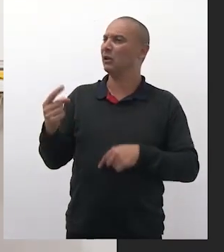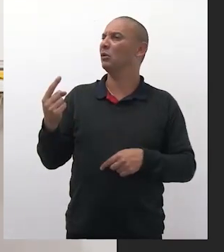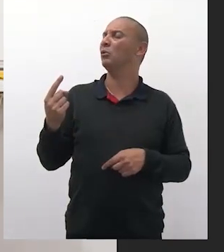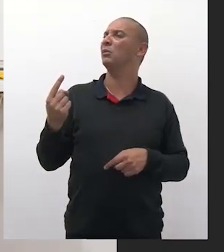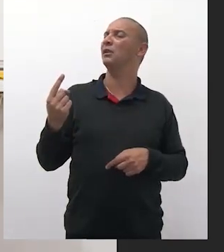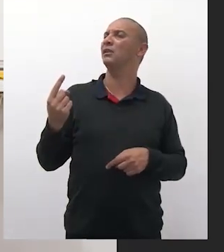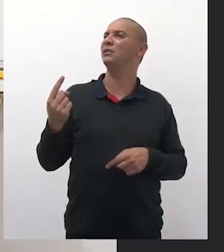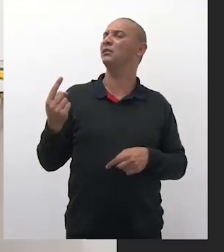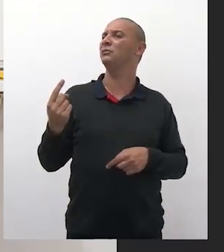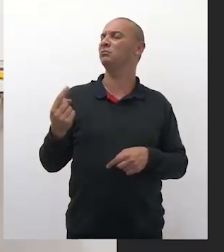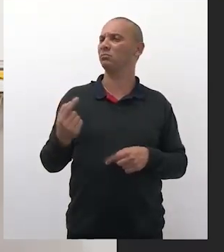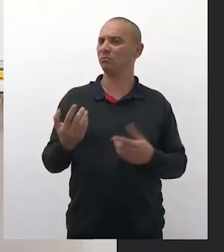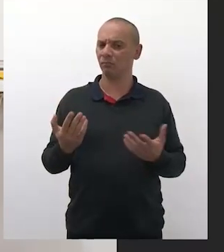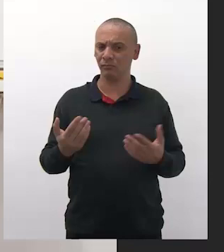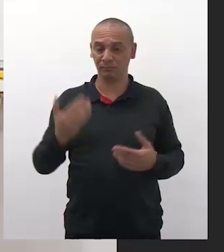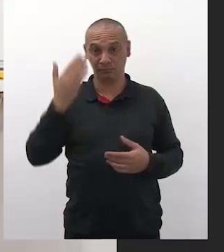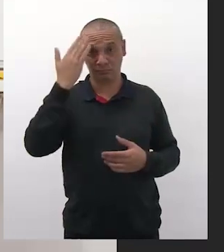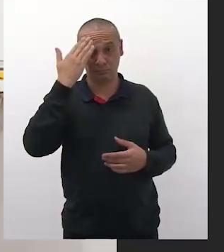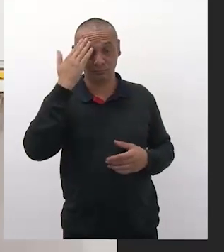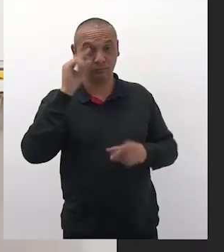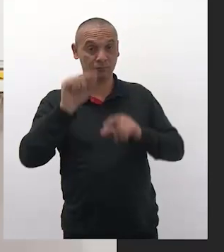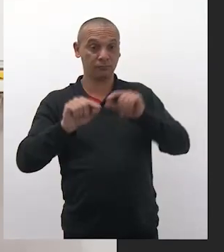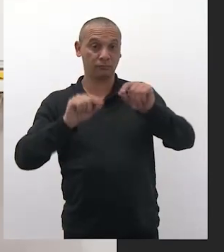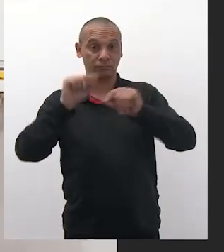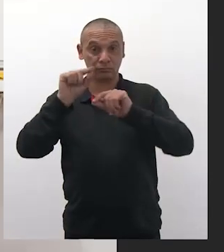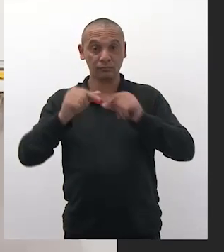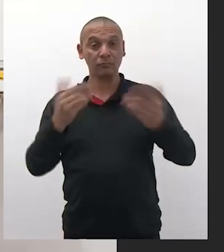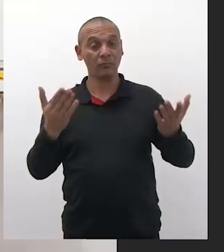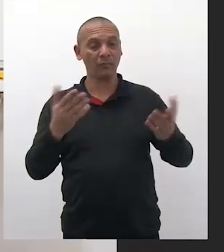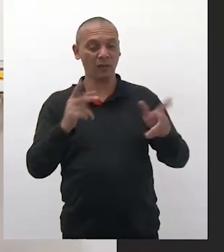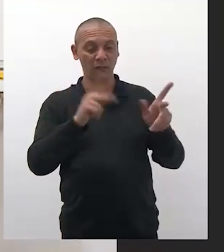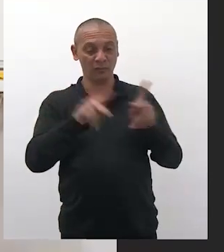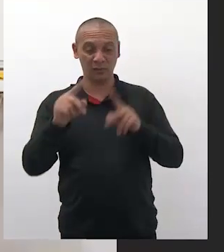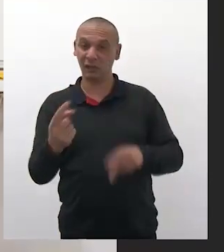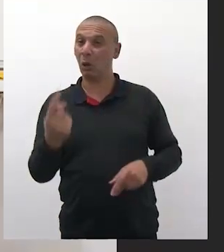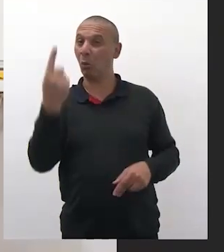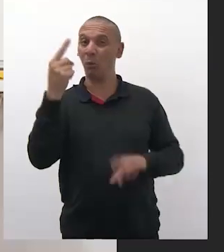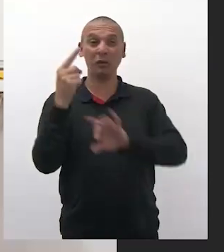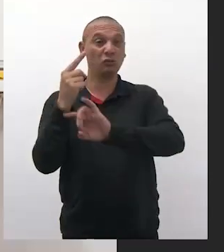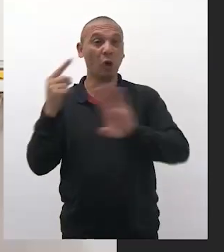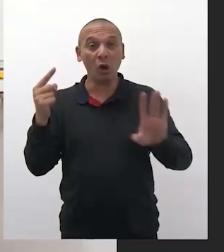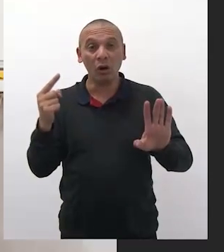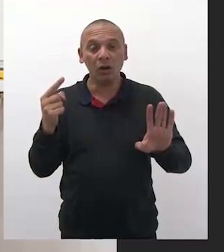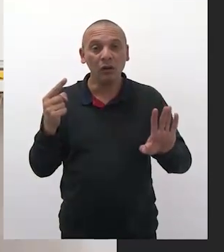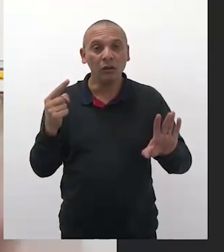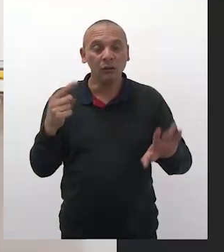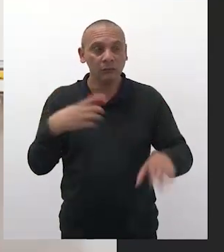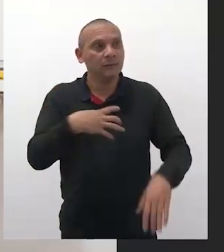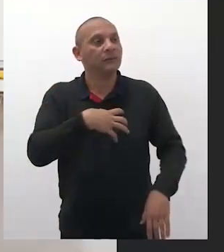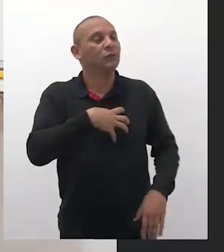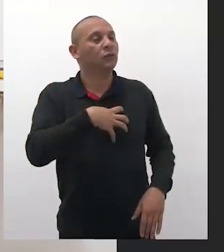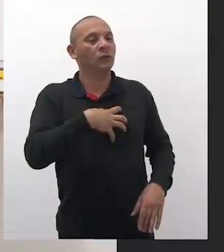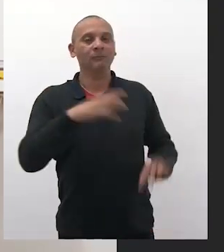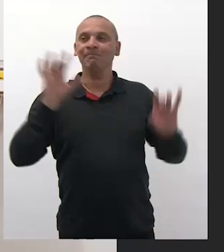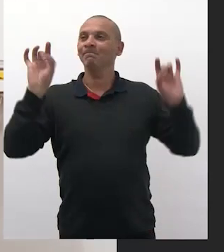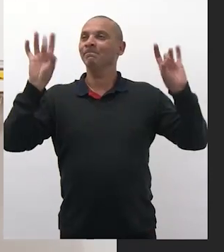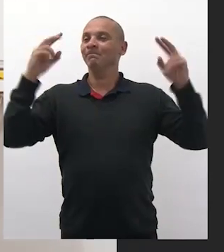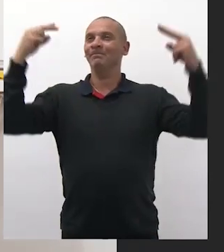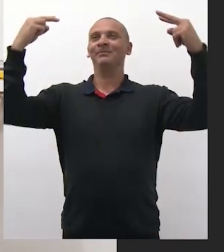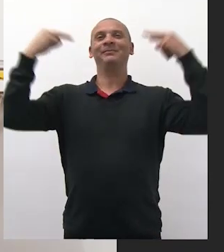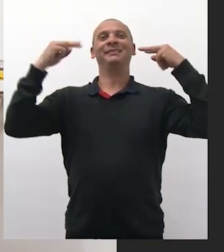né? Eu me sentia assim, nossa, uma professora só para mim, né? Eu me sentia privilegiada